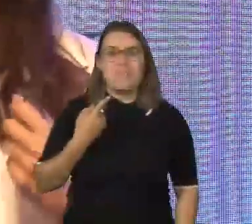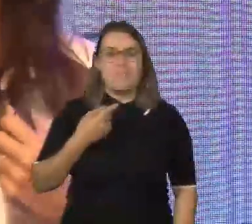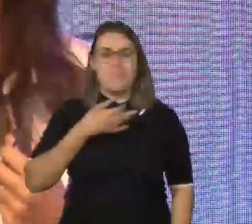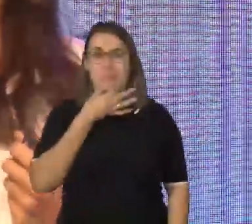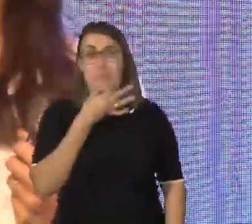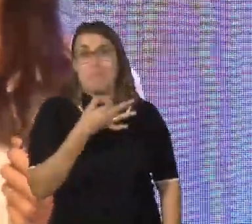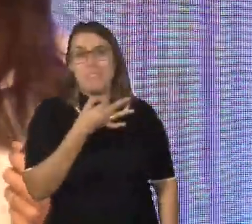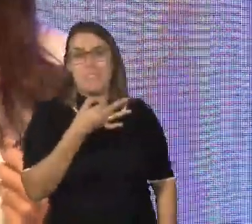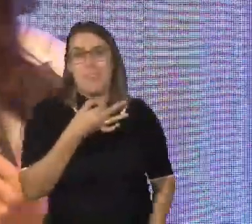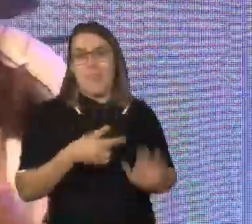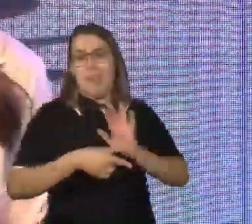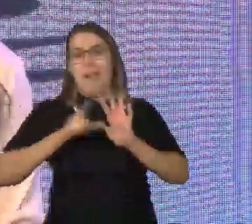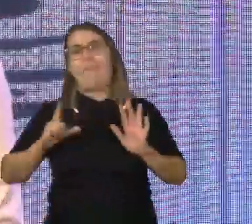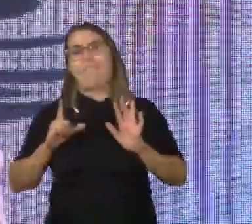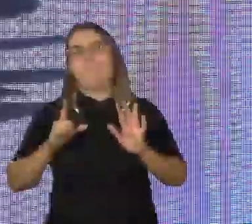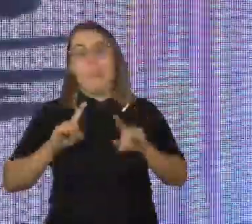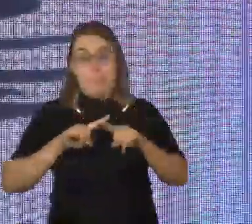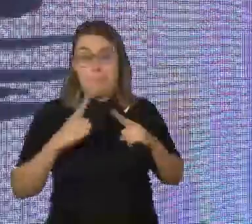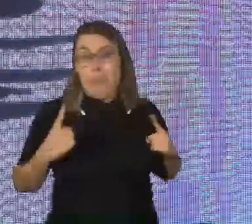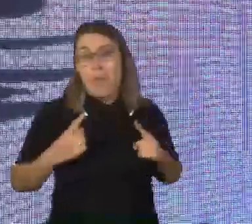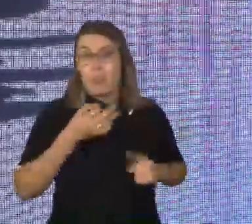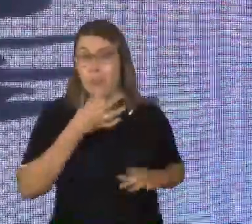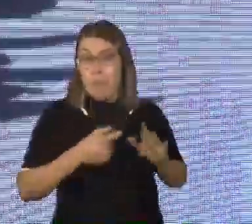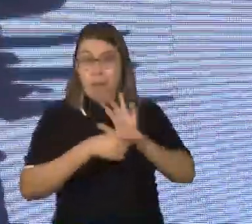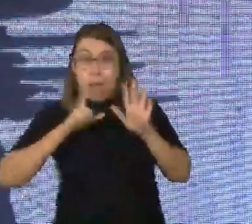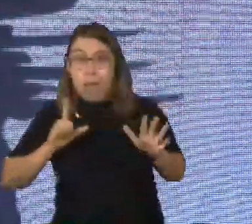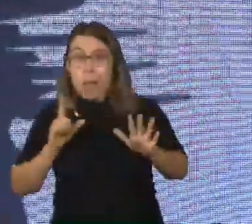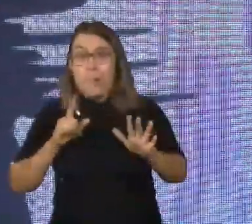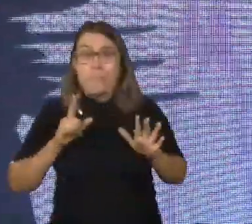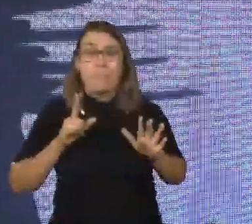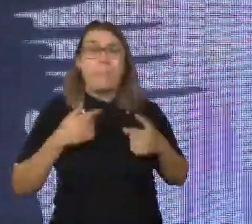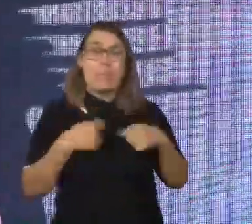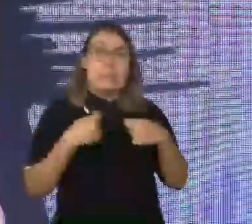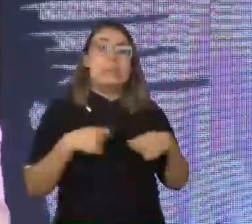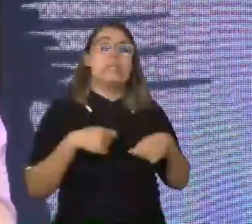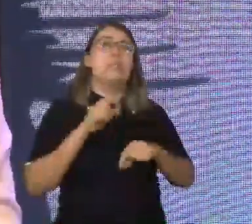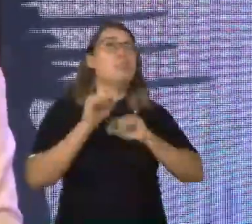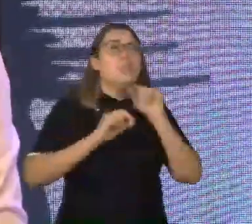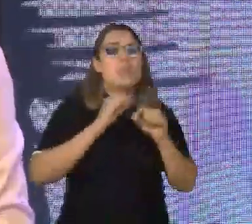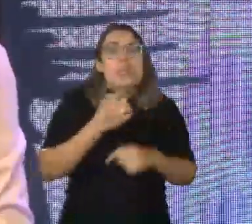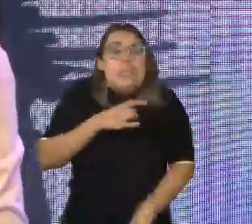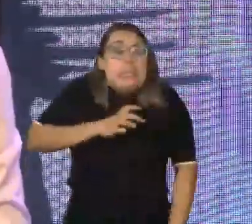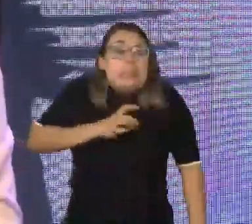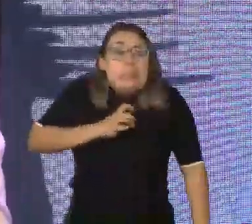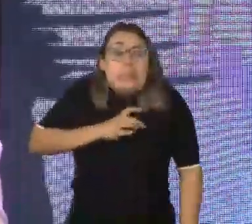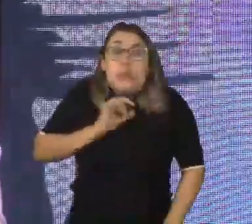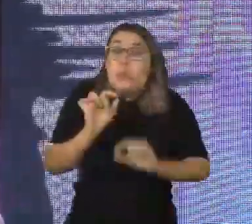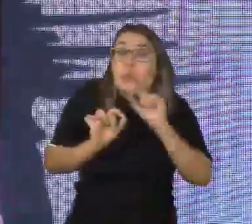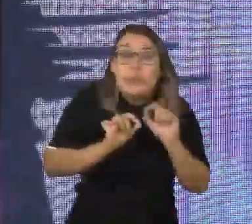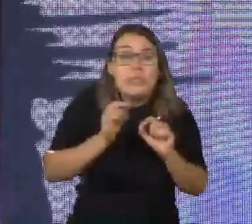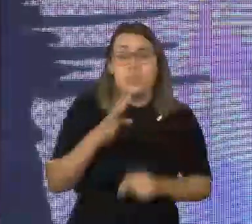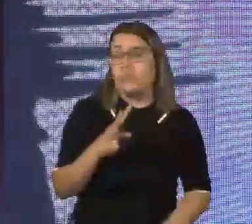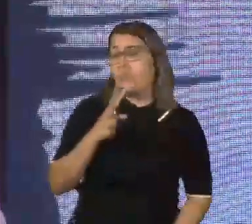vários preconceitos. Mas nós temos um preconceito com as diferenças, porque nós temos medo daquilo que nós